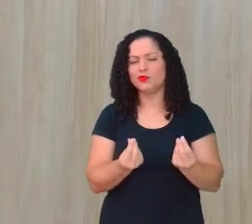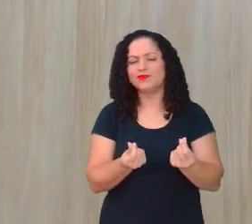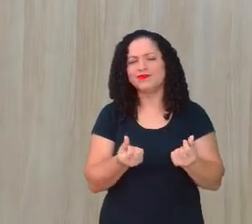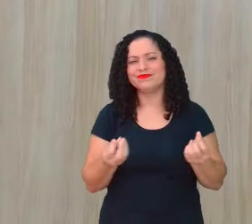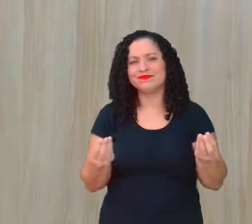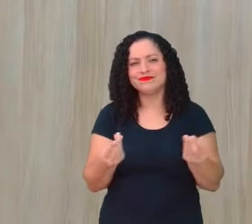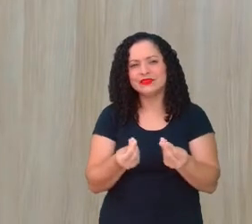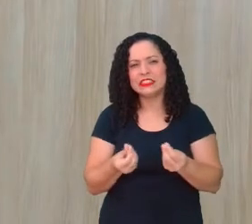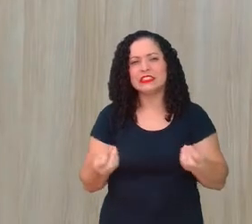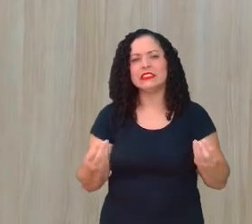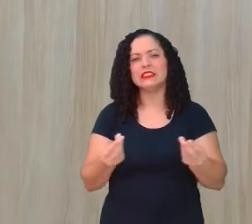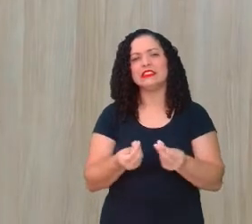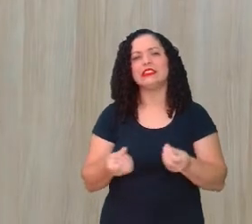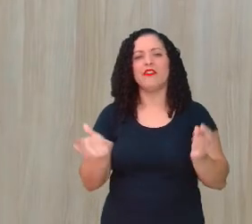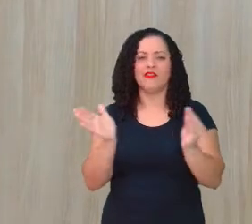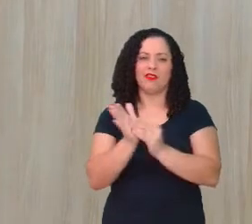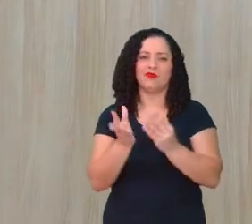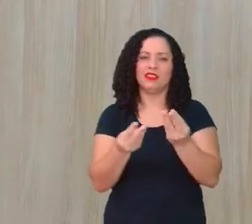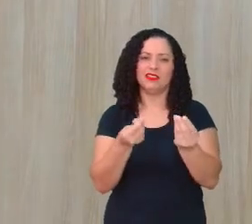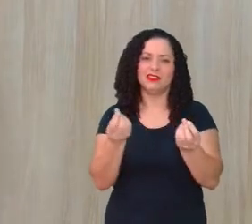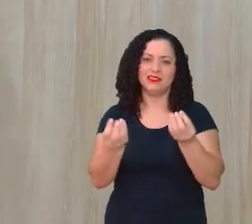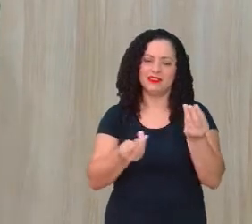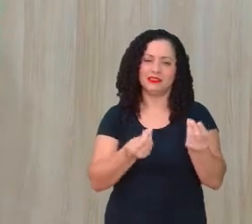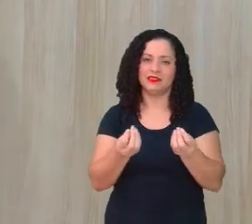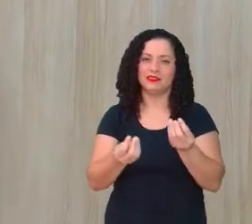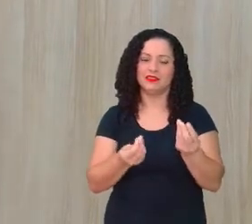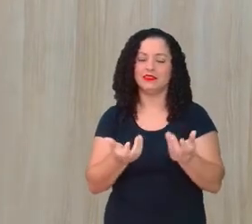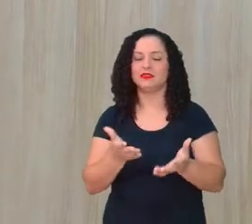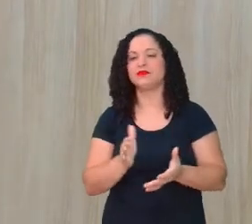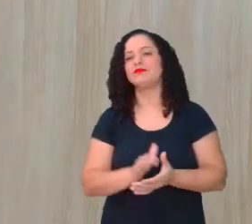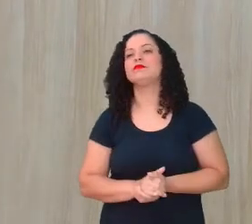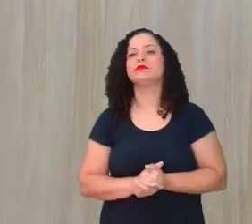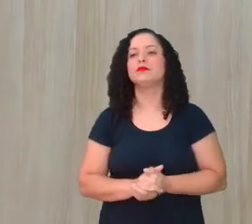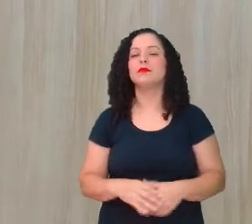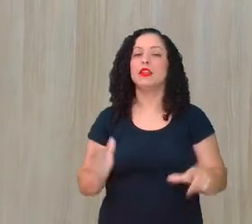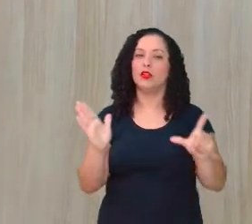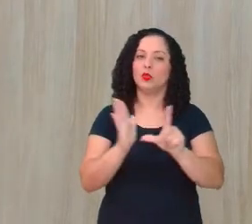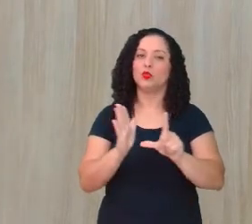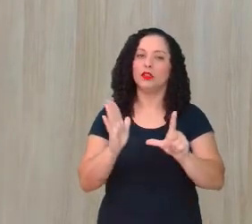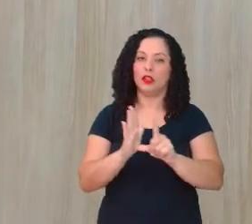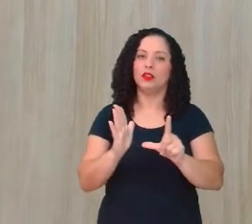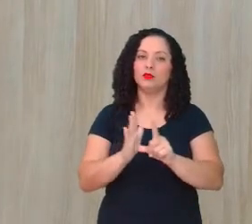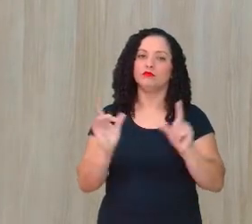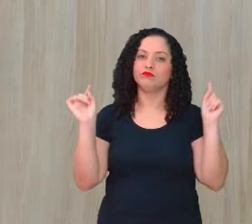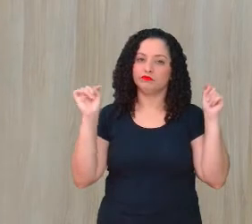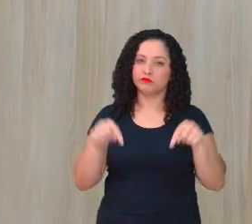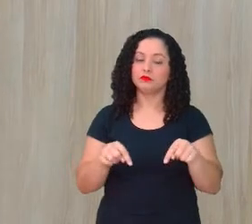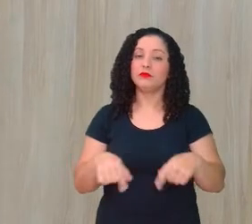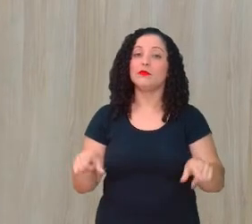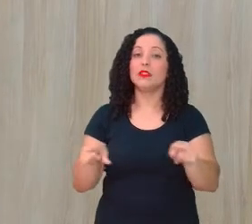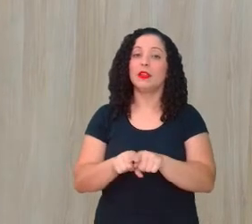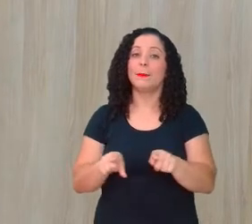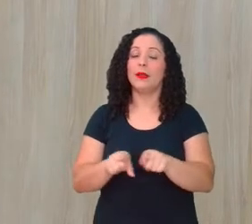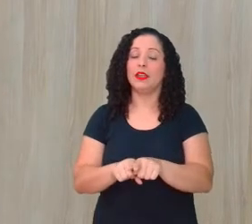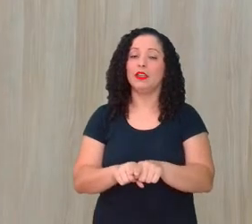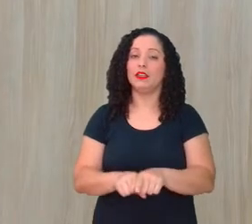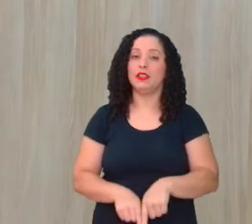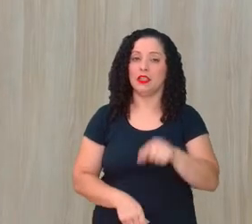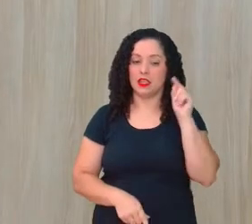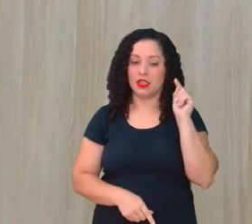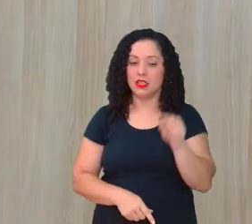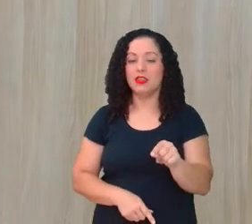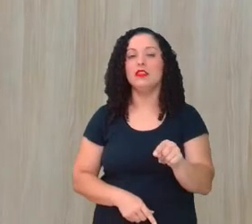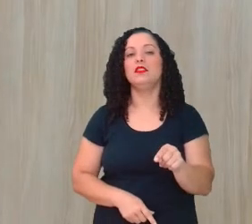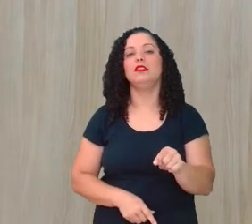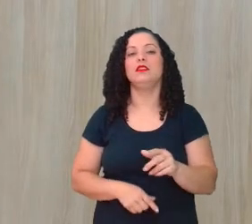o Lutero ele vai ter esses momentos, né? Ele teve esse momento aí, bastante controverso, mas Lutero também foi o camarada, né,